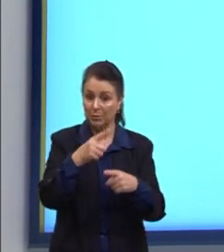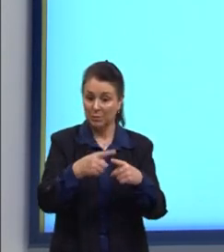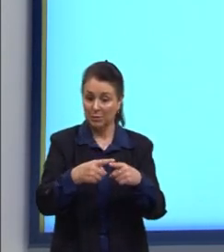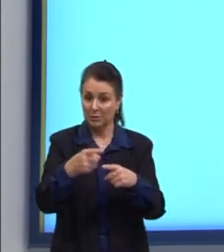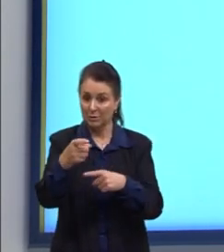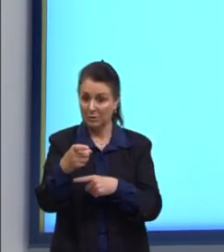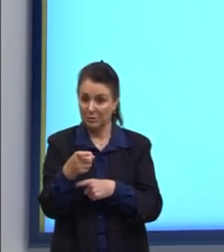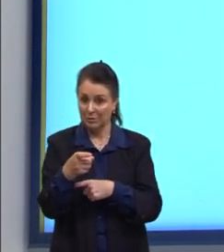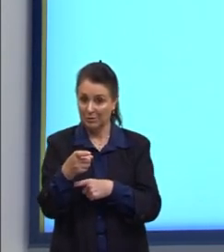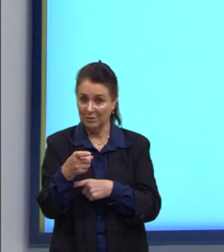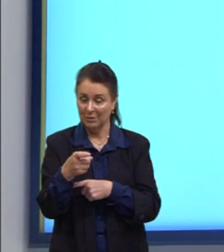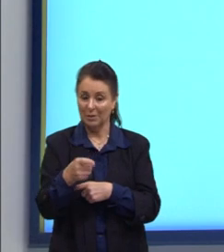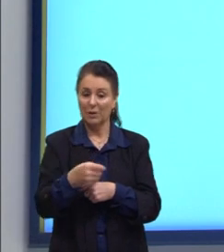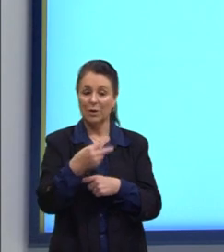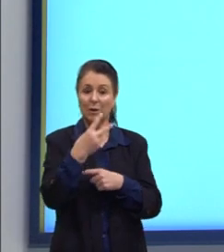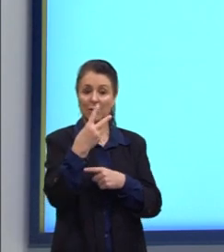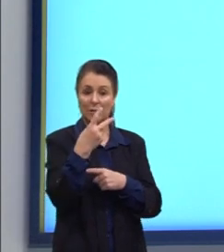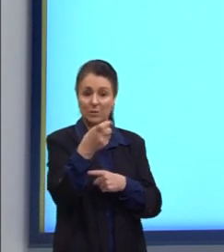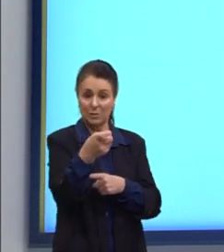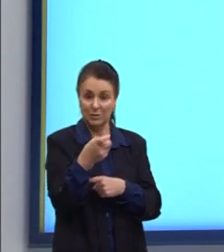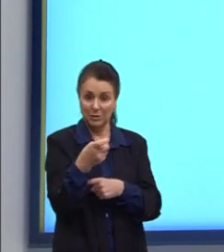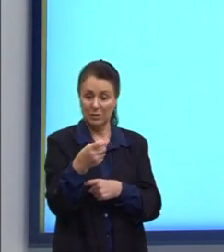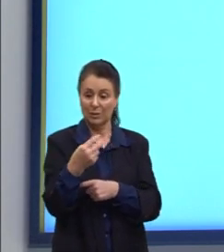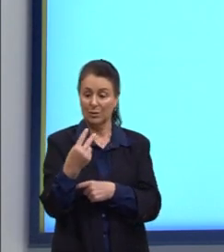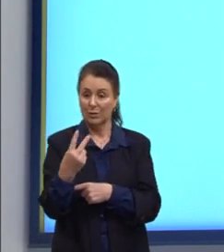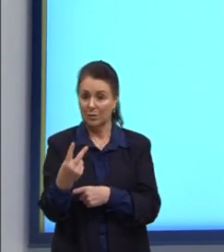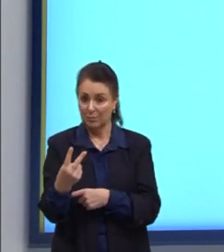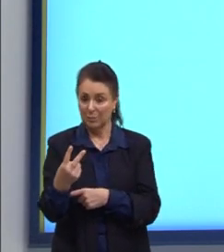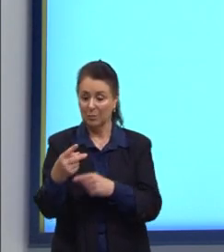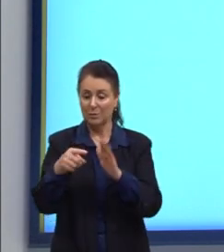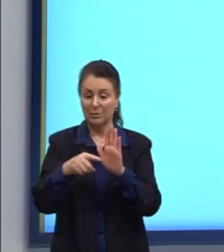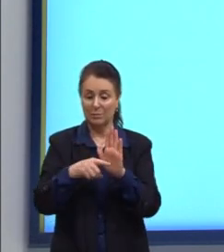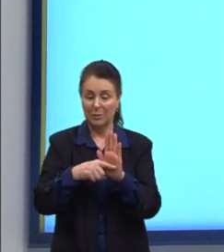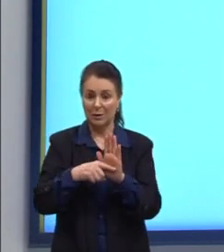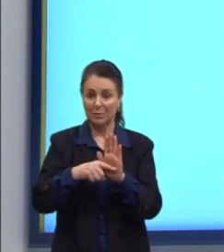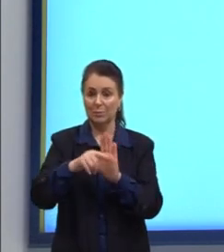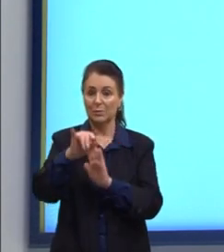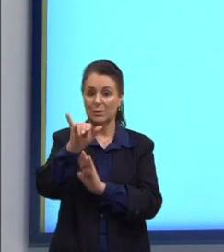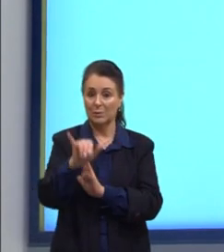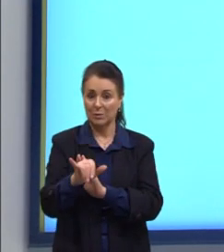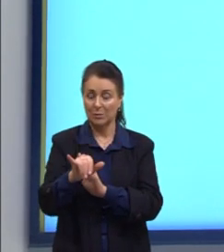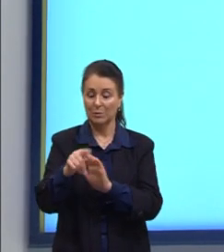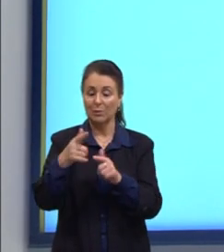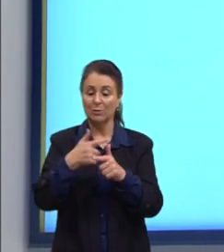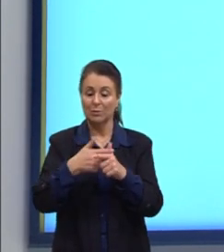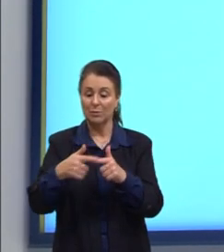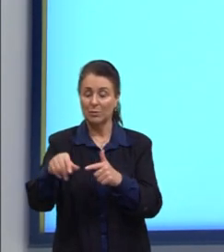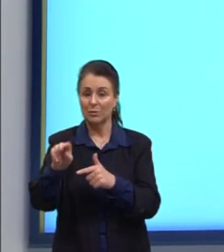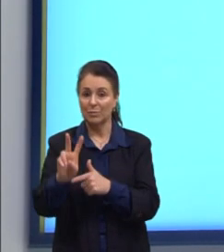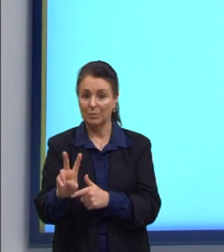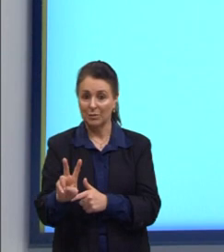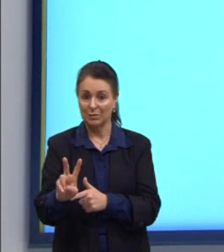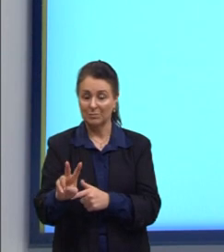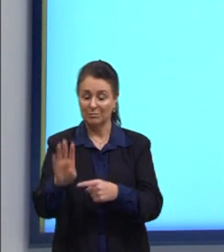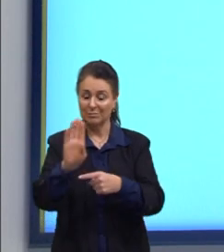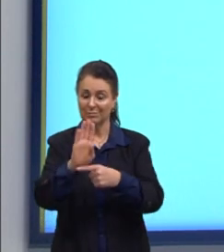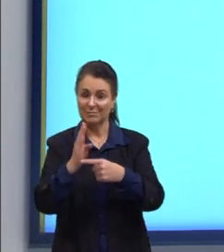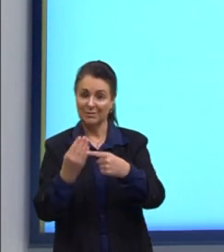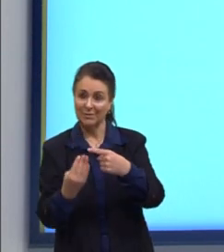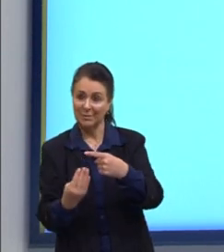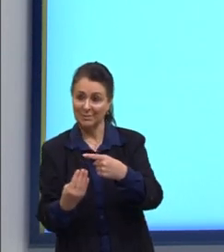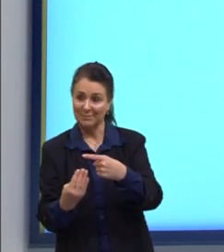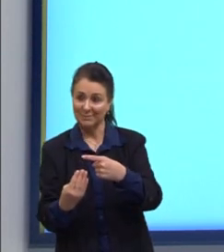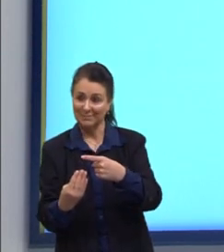então x passa a ser dois menos y dividido por 2 uma fração